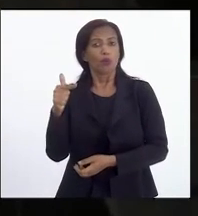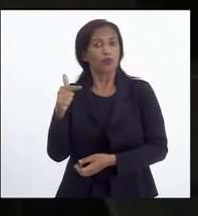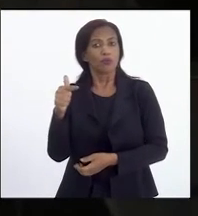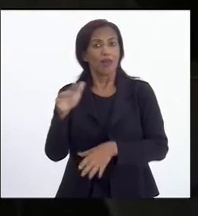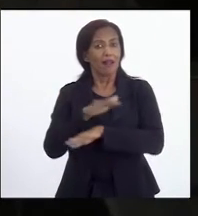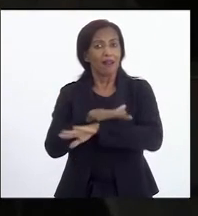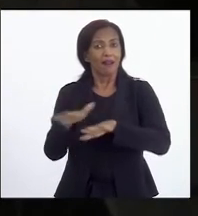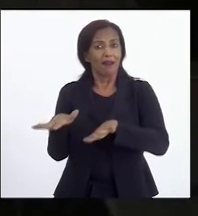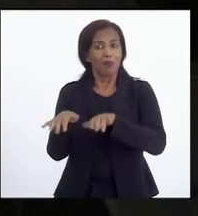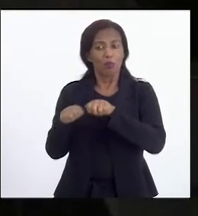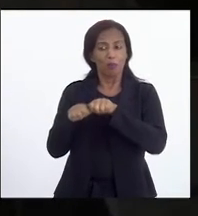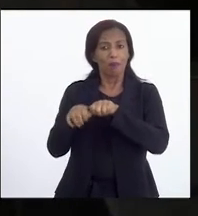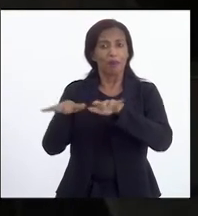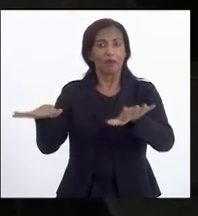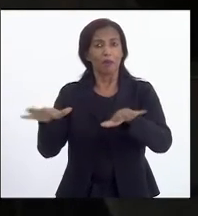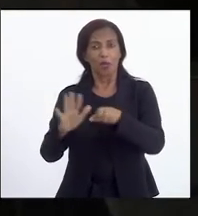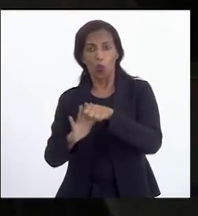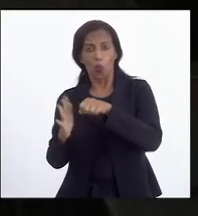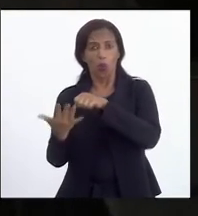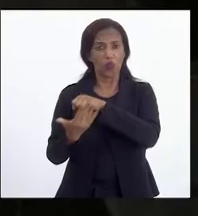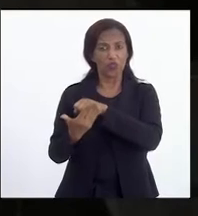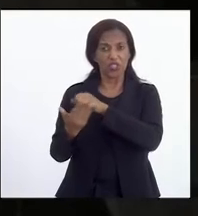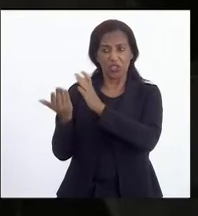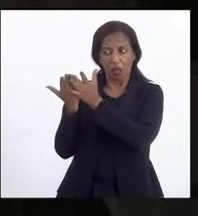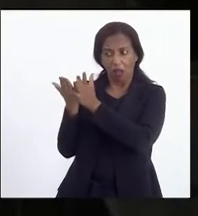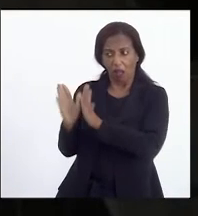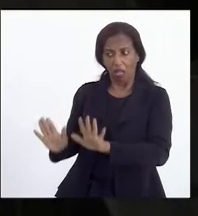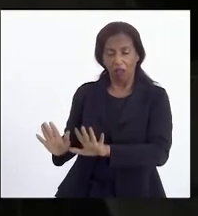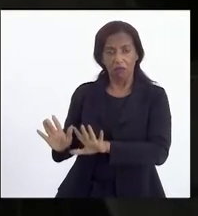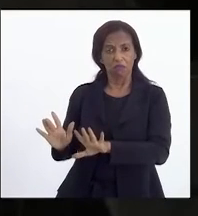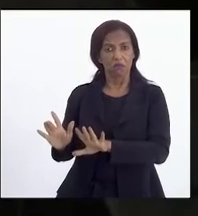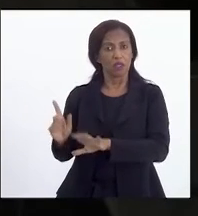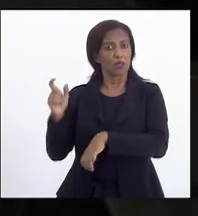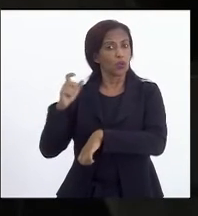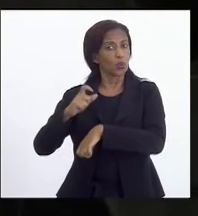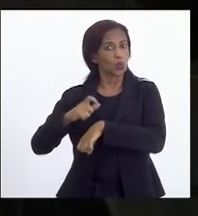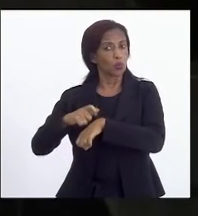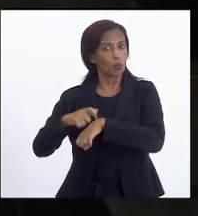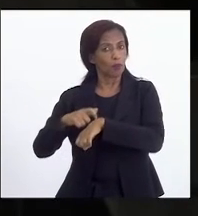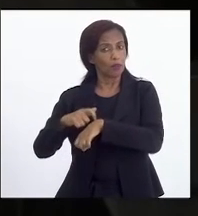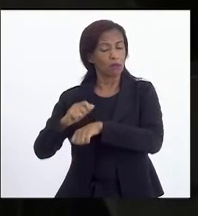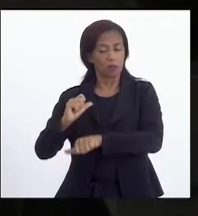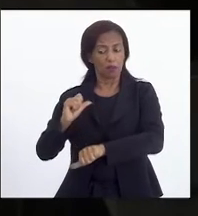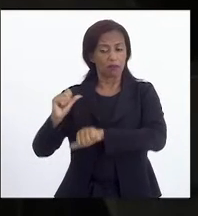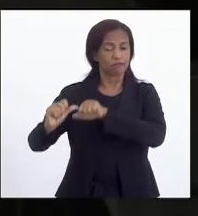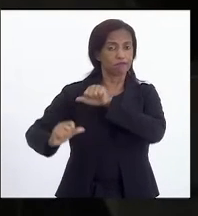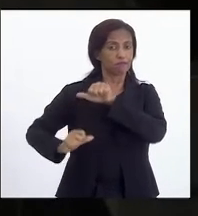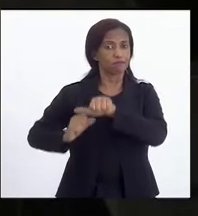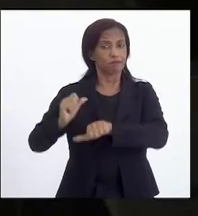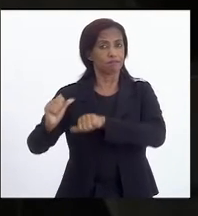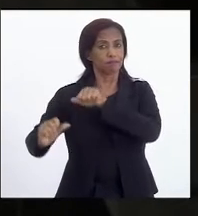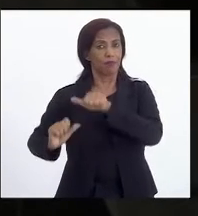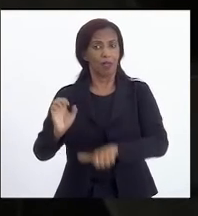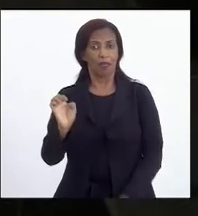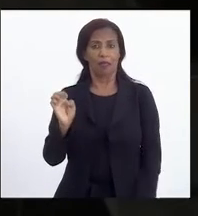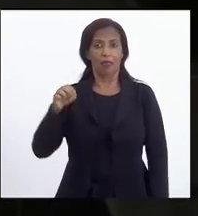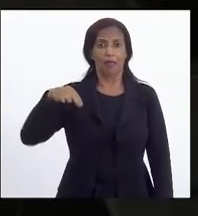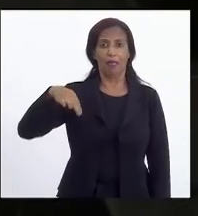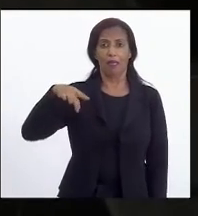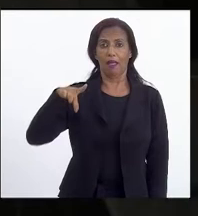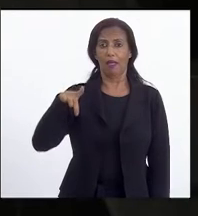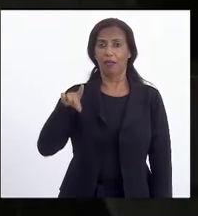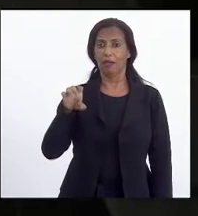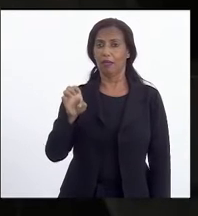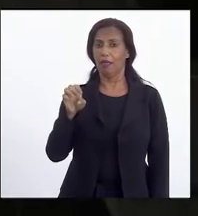pandemia Isto é no momento que ela fosse transformada em endemia